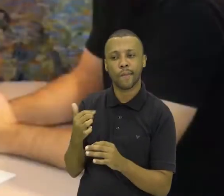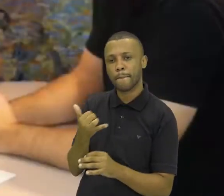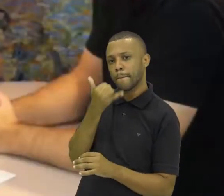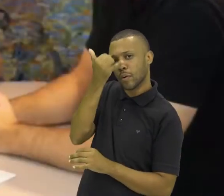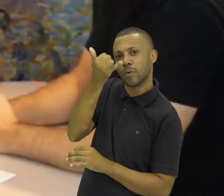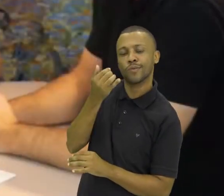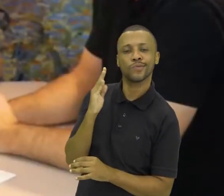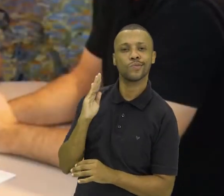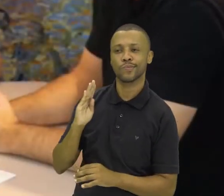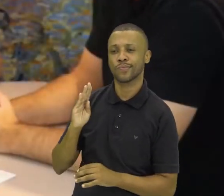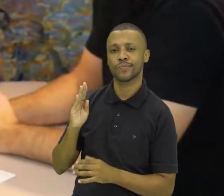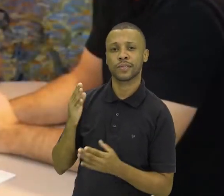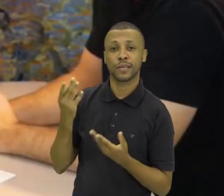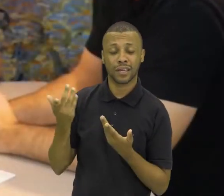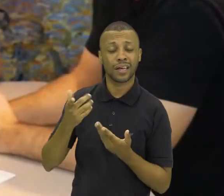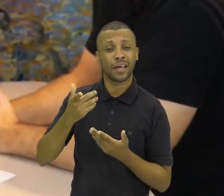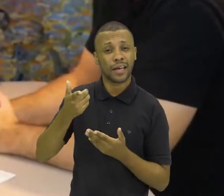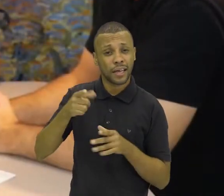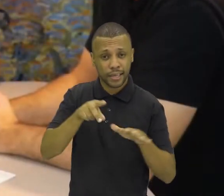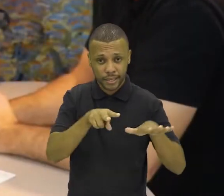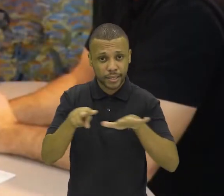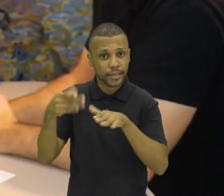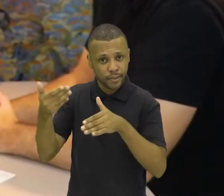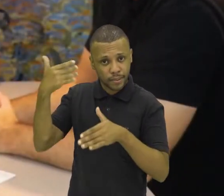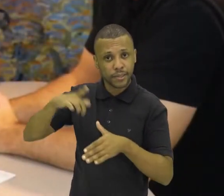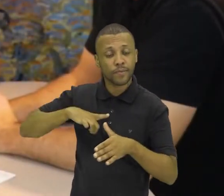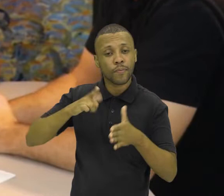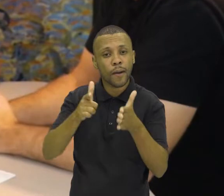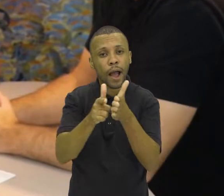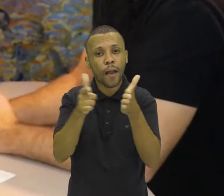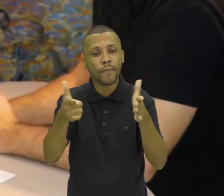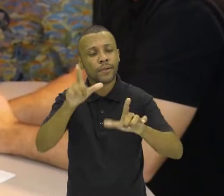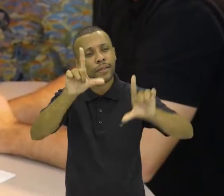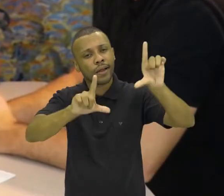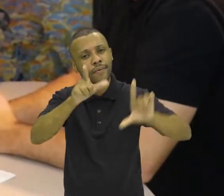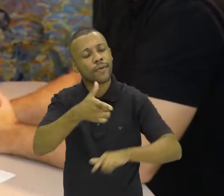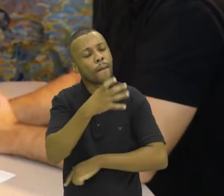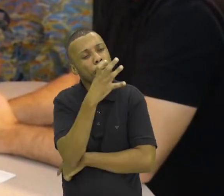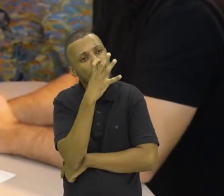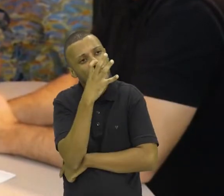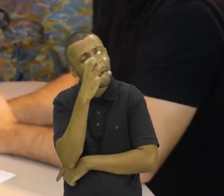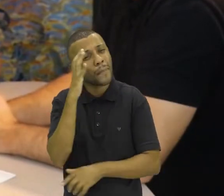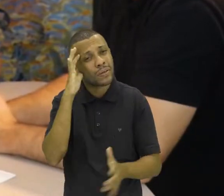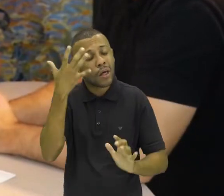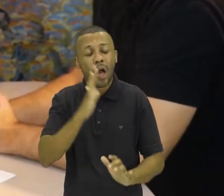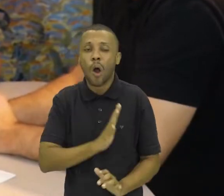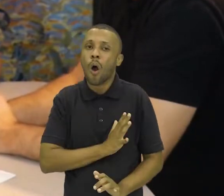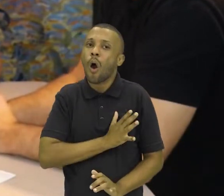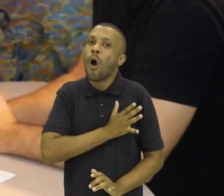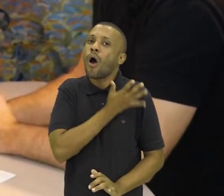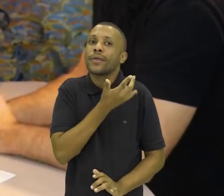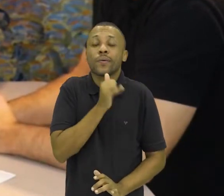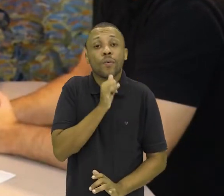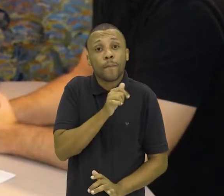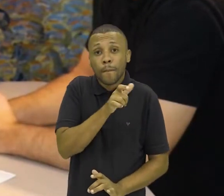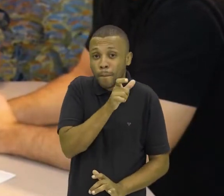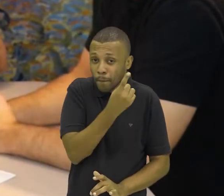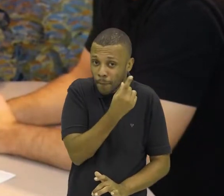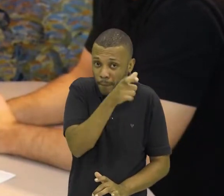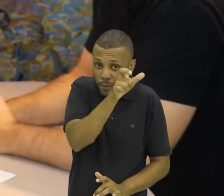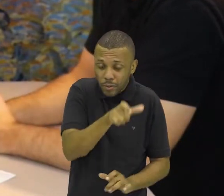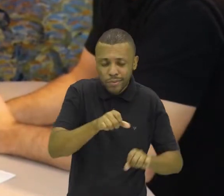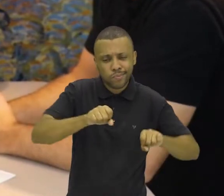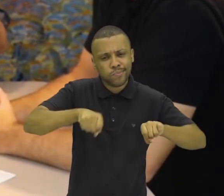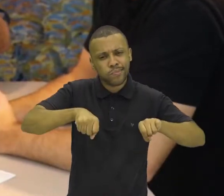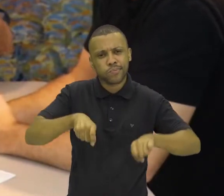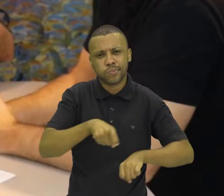uma reportagem de um jornal na televisão, uma situação assim horrorosa. Uma pessoa